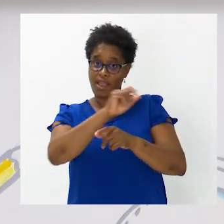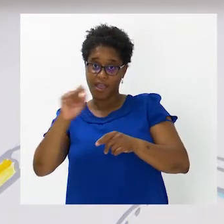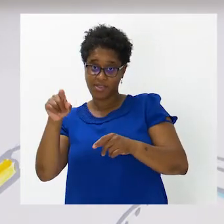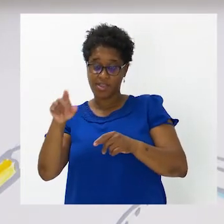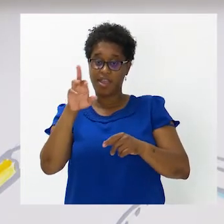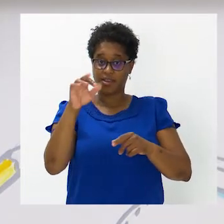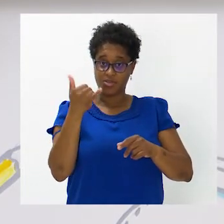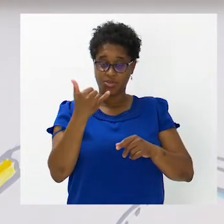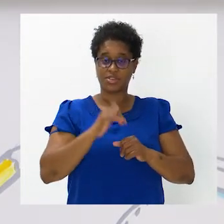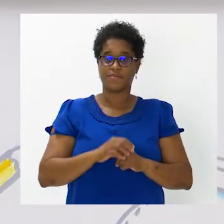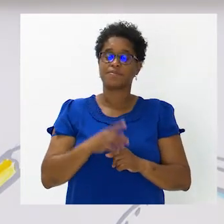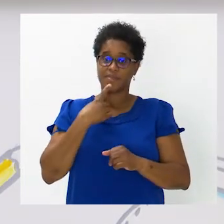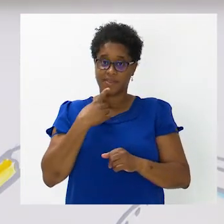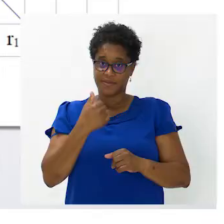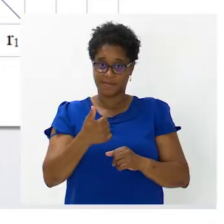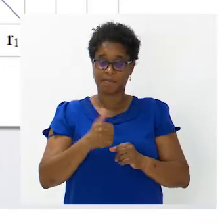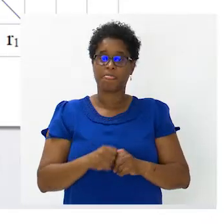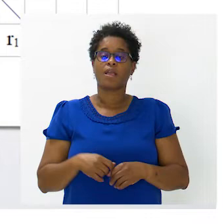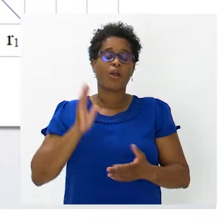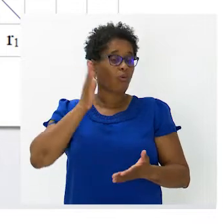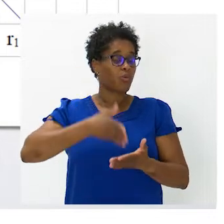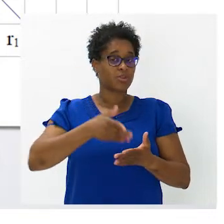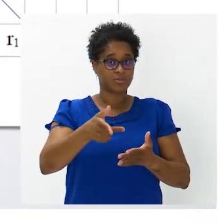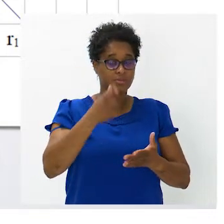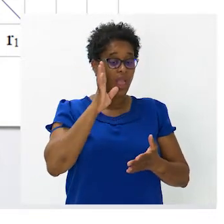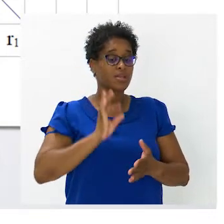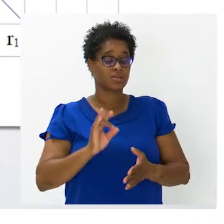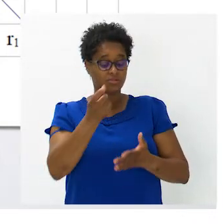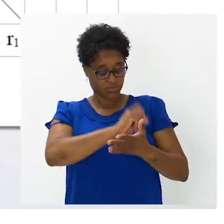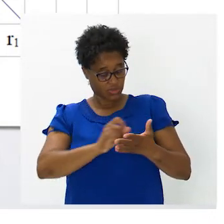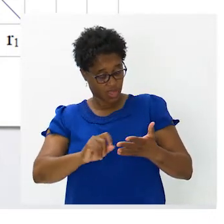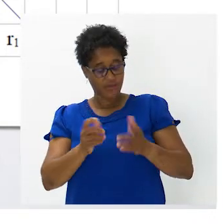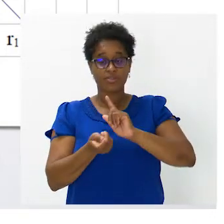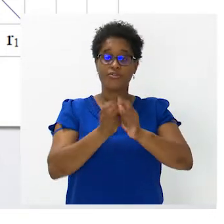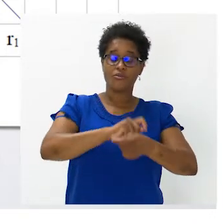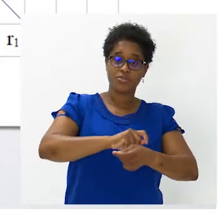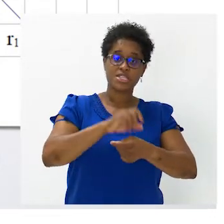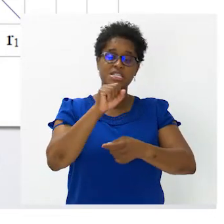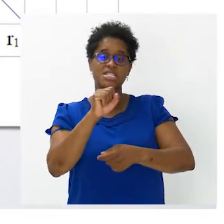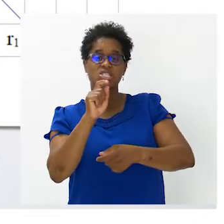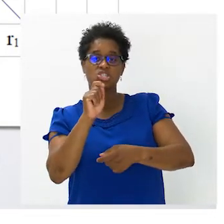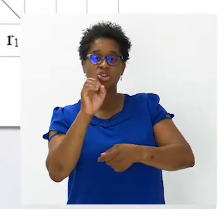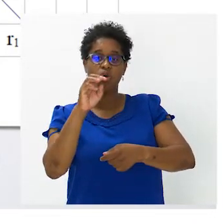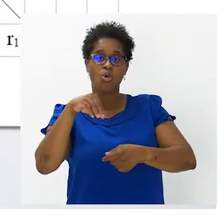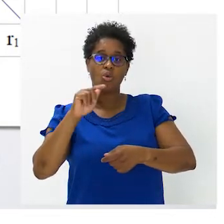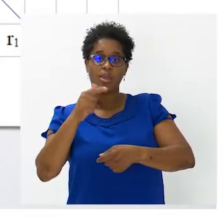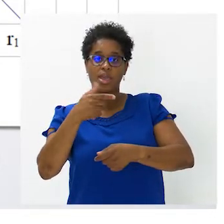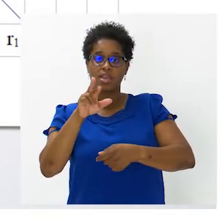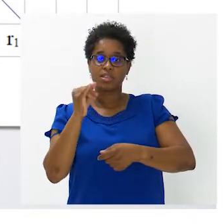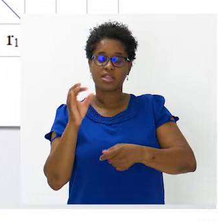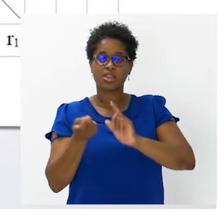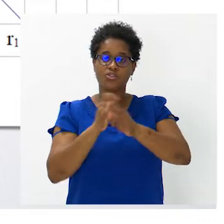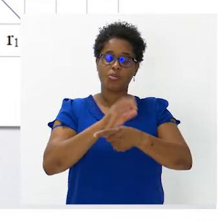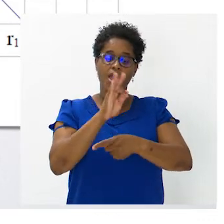aqui, R2. Certo? Por último, diz assim, descreva a transformação geométrica que